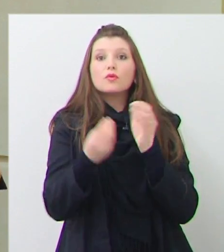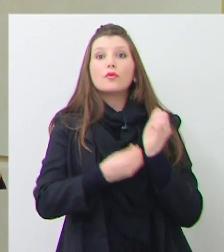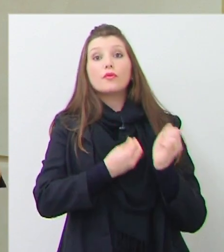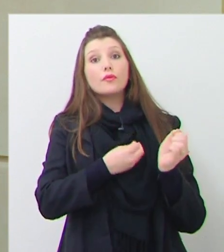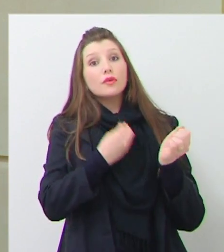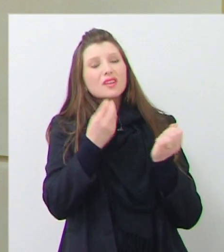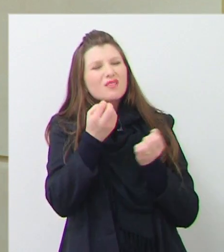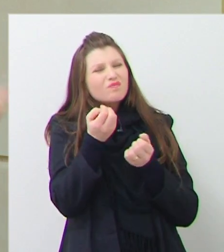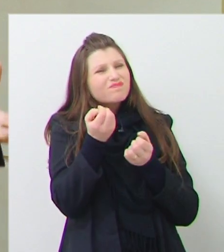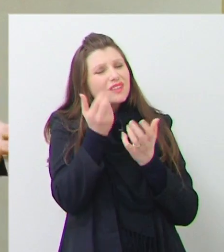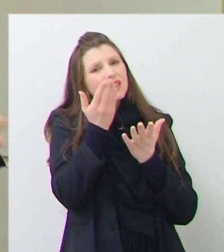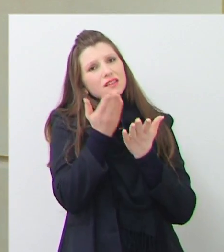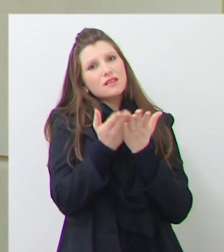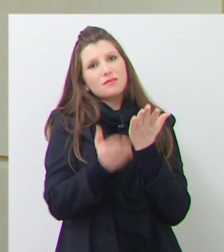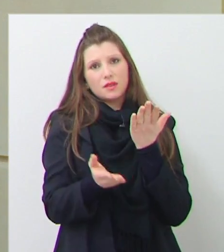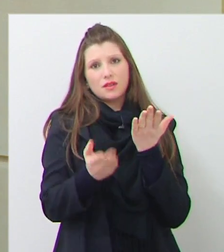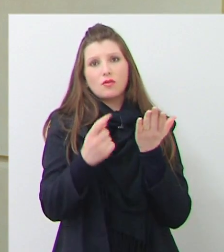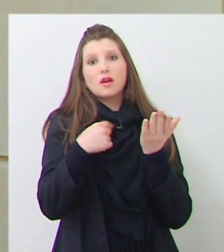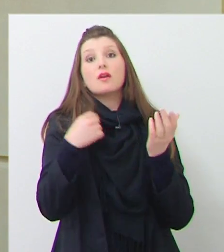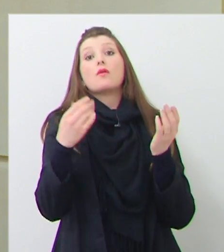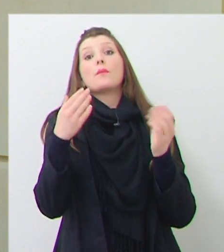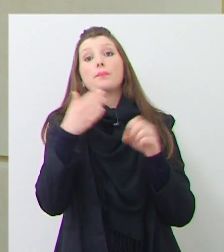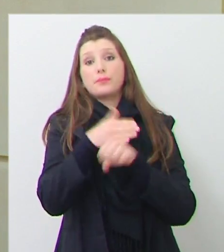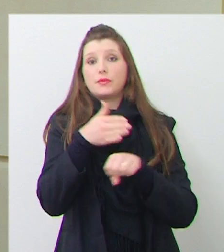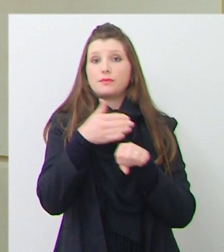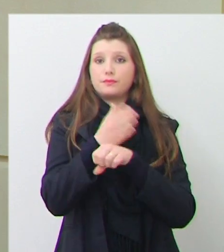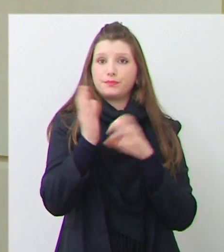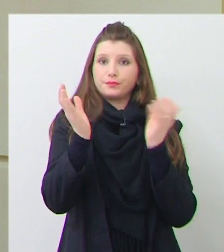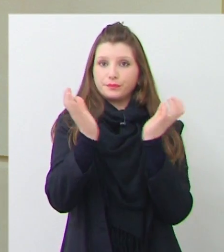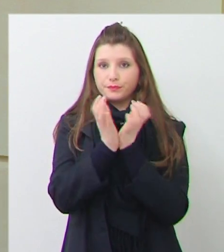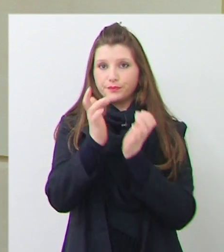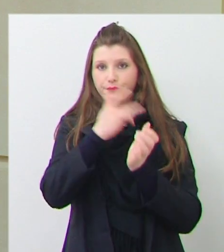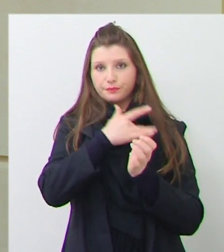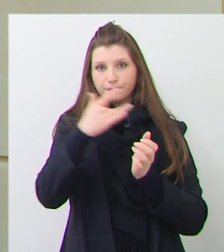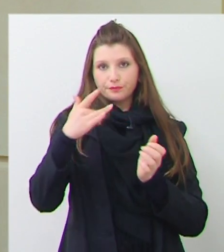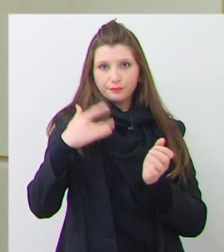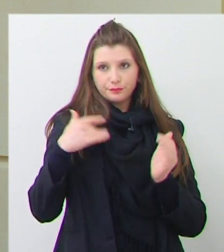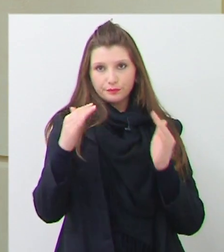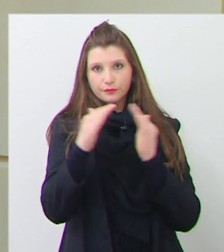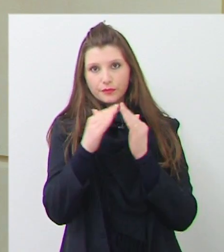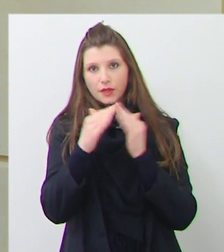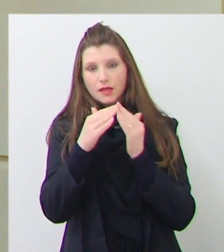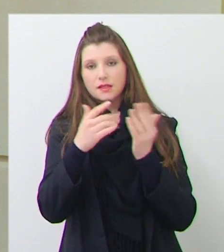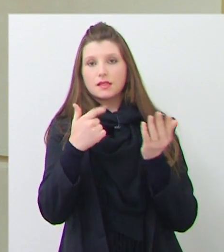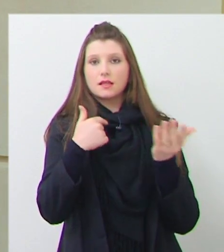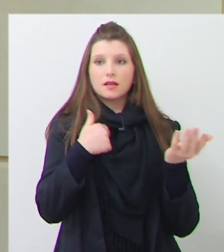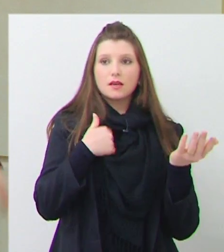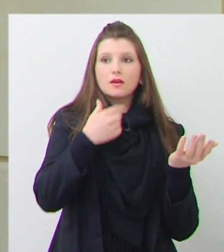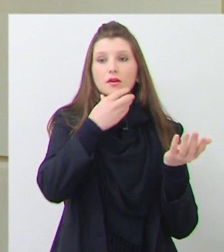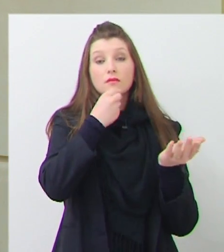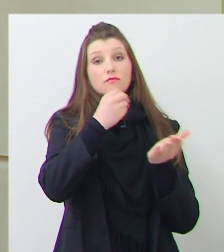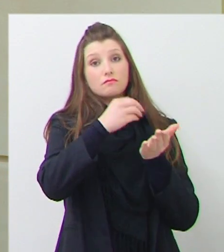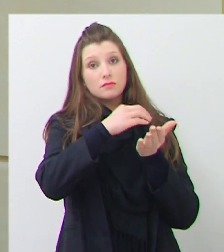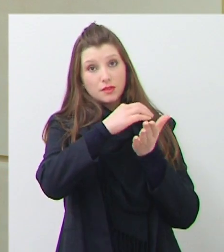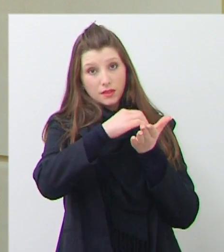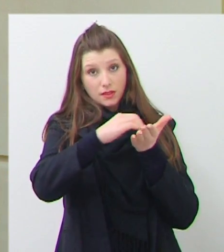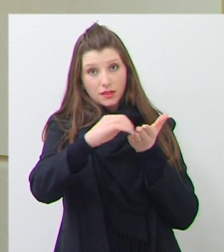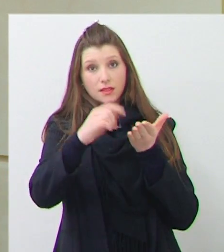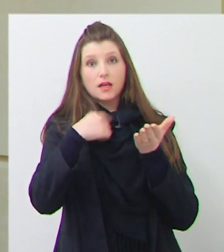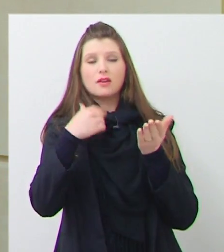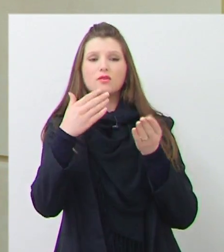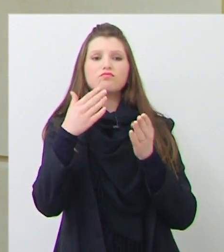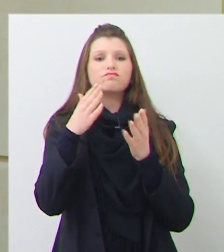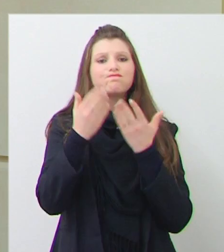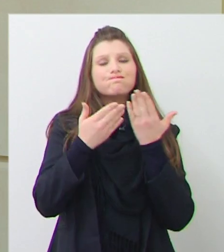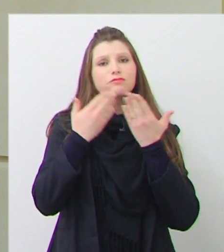Então, eu faço parte da comissão de saúde dessa casa, na condição de secretário. Conversei com o presidente da comissão hoje, o Dr.